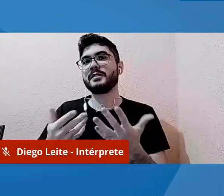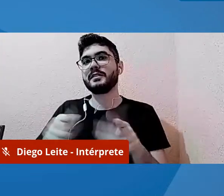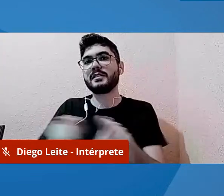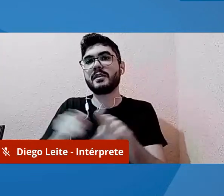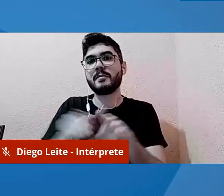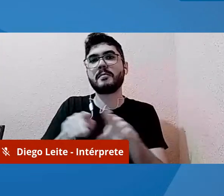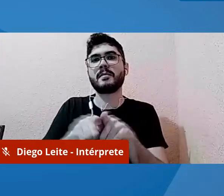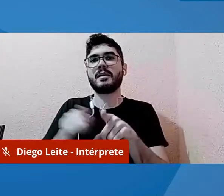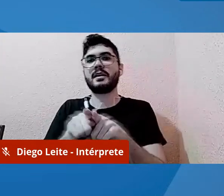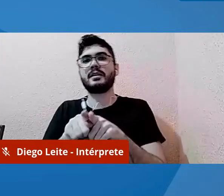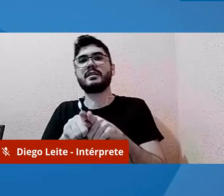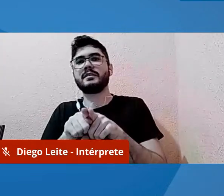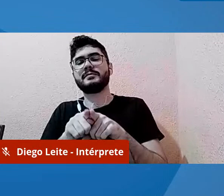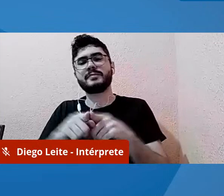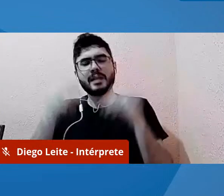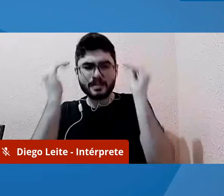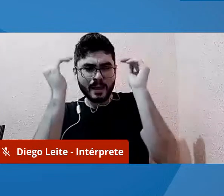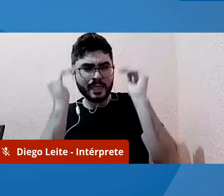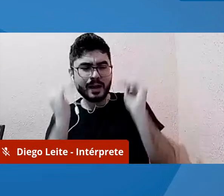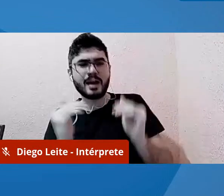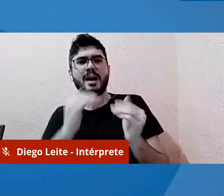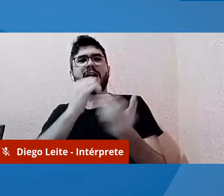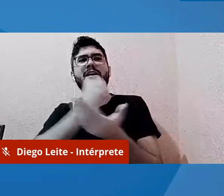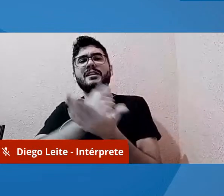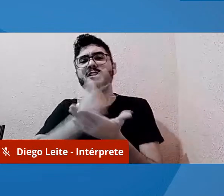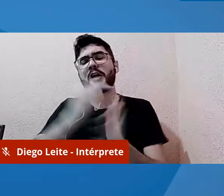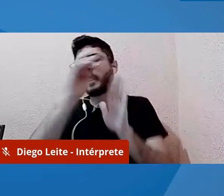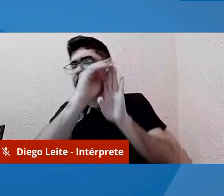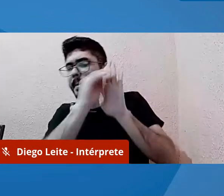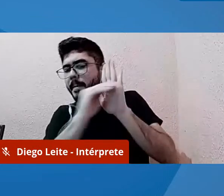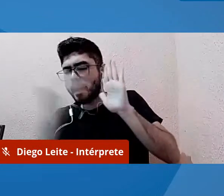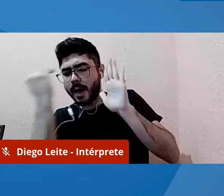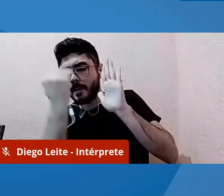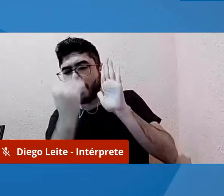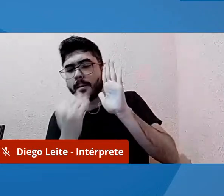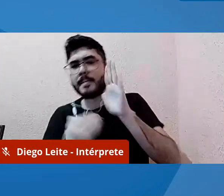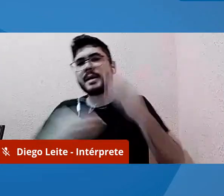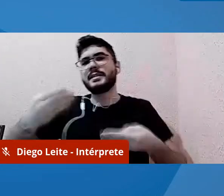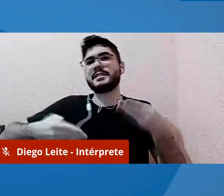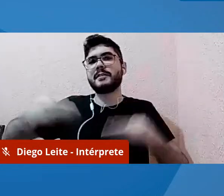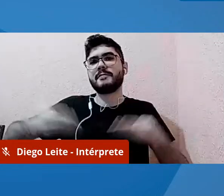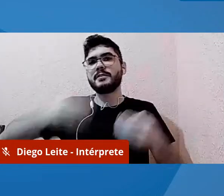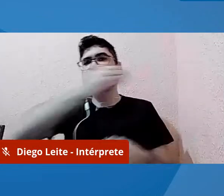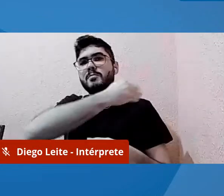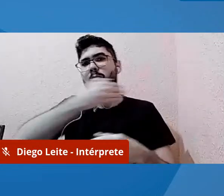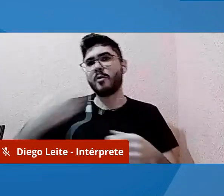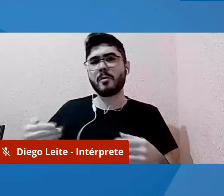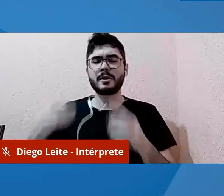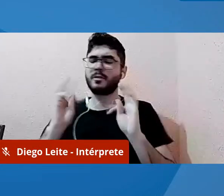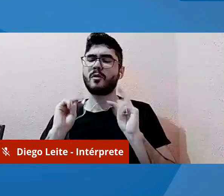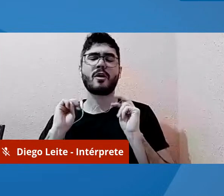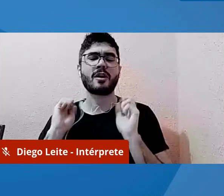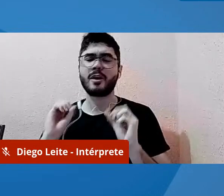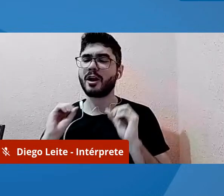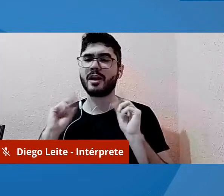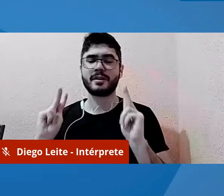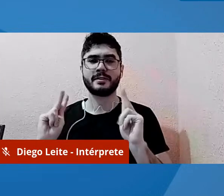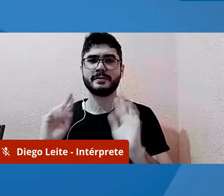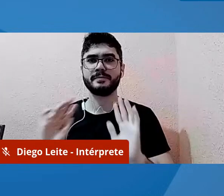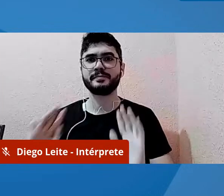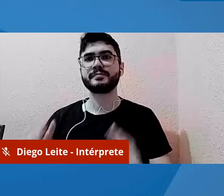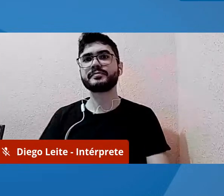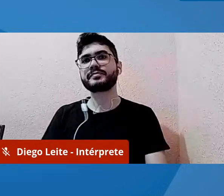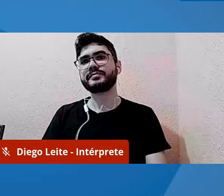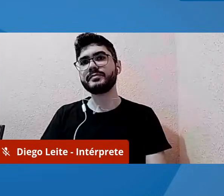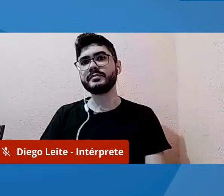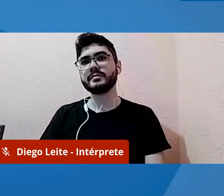de, enfim, essas coisas que a gente conhece. Né? Isso que interessa para eles. O resto, realmente, eles acham que não tem importância. Né? Essa